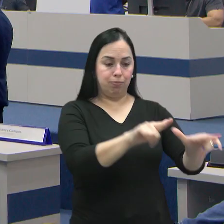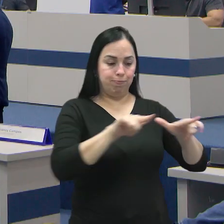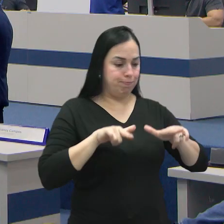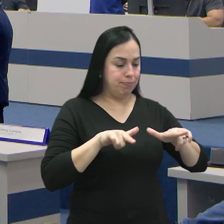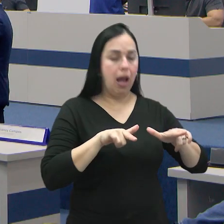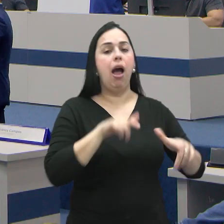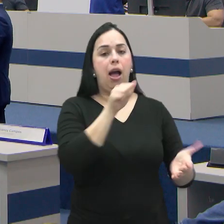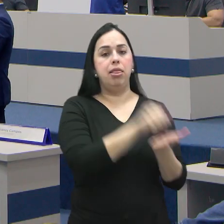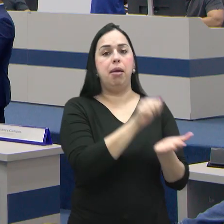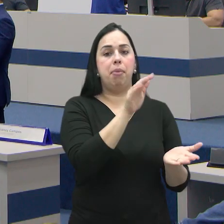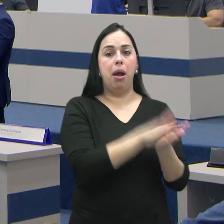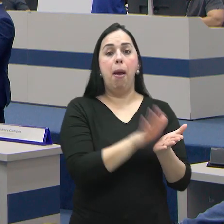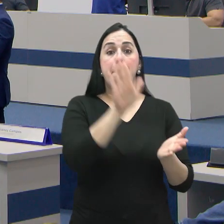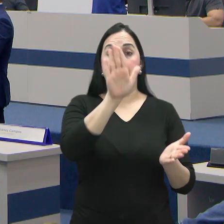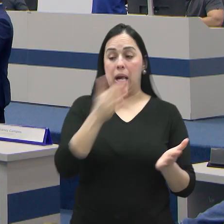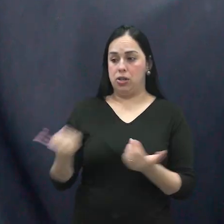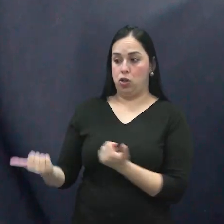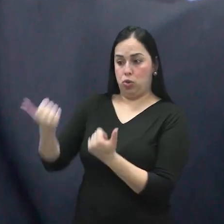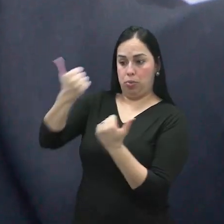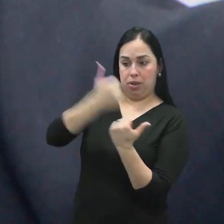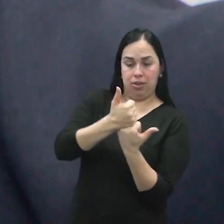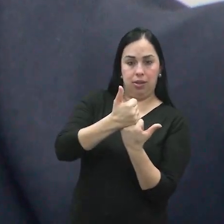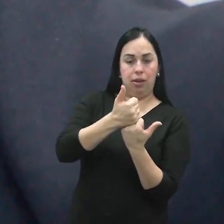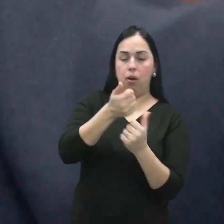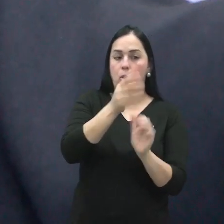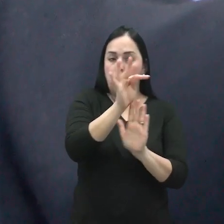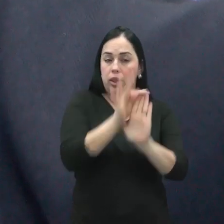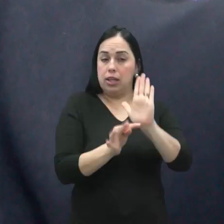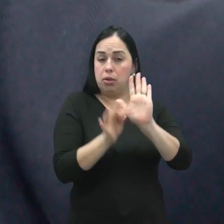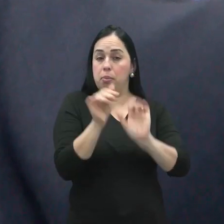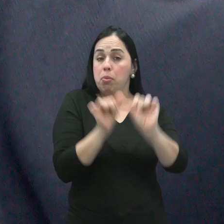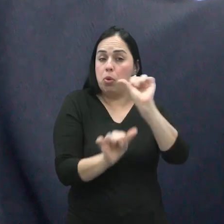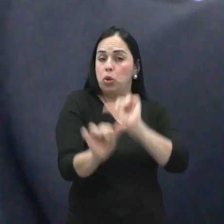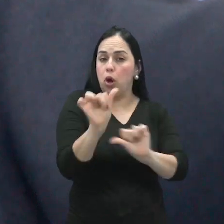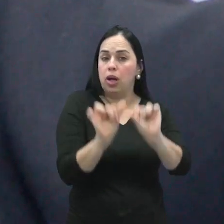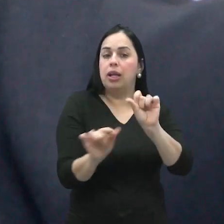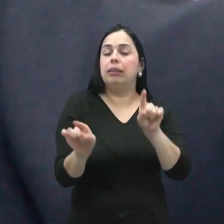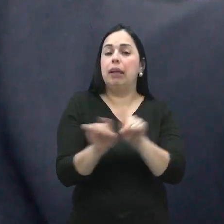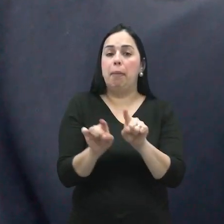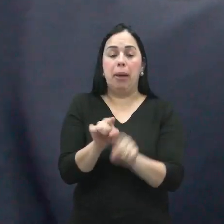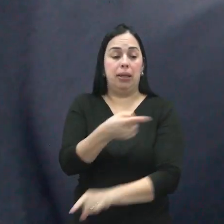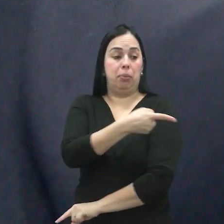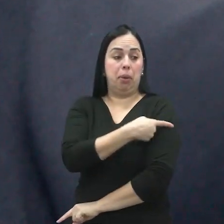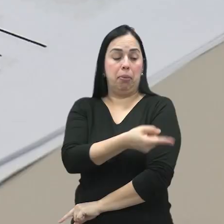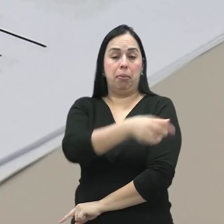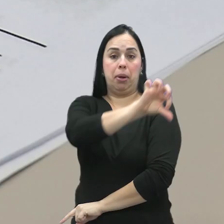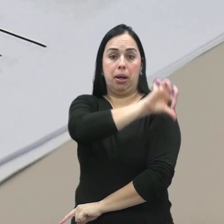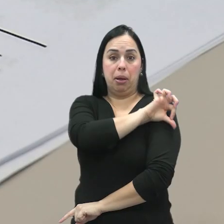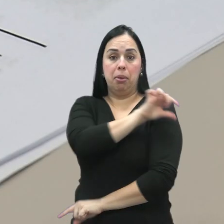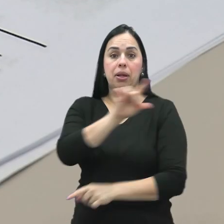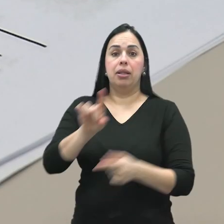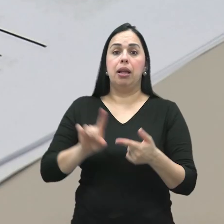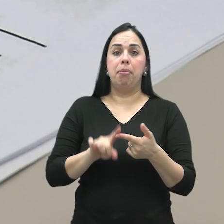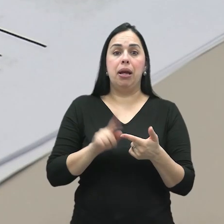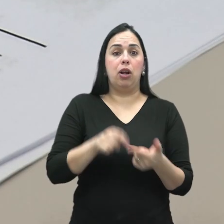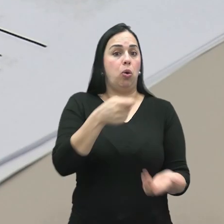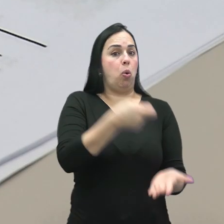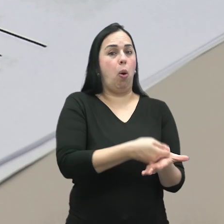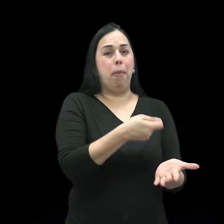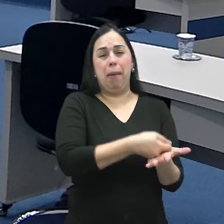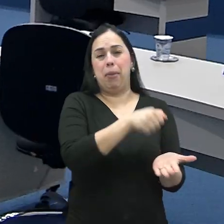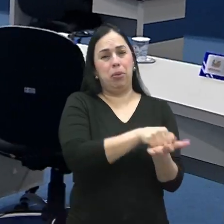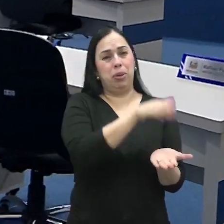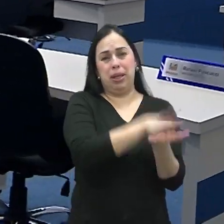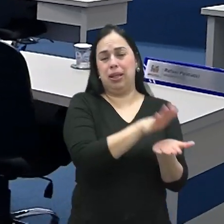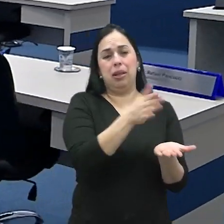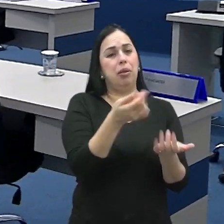lei. Já o substitutivo aprovado alterou o texto para incluir também o fundamental e retirou a cobrança da